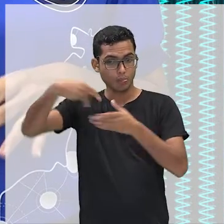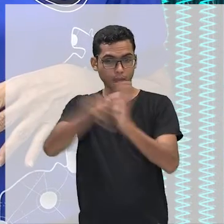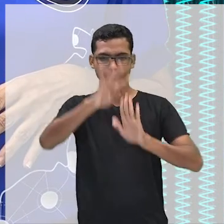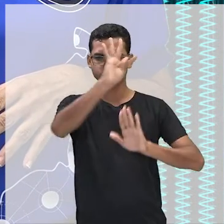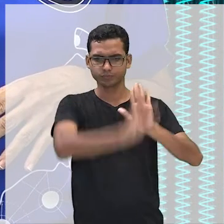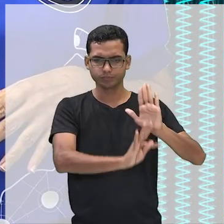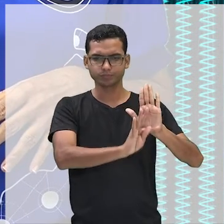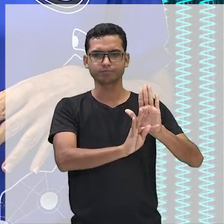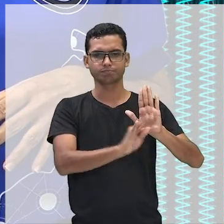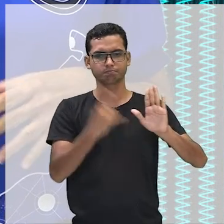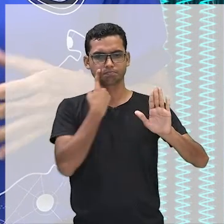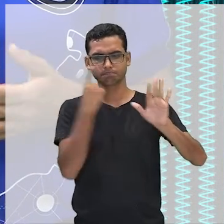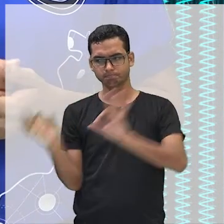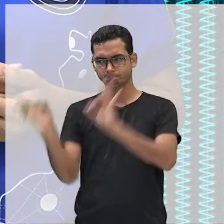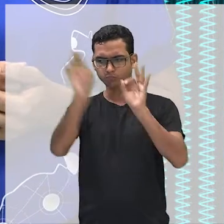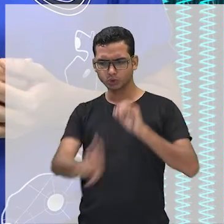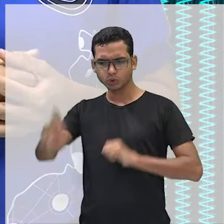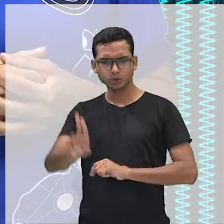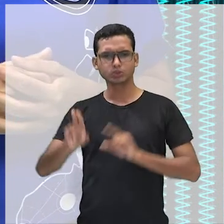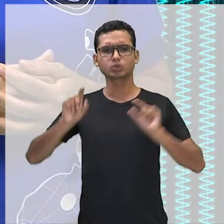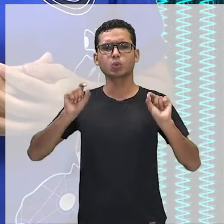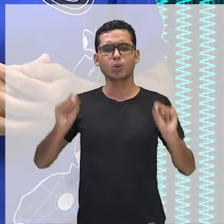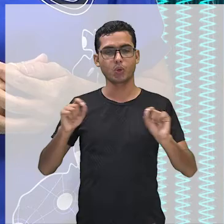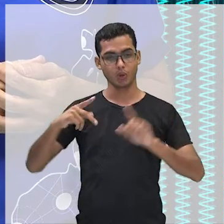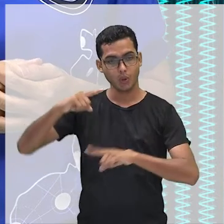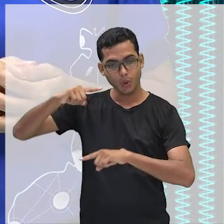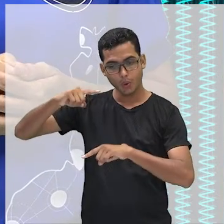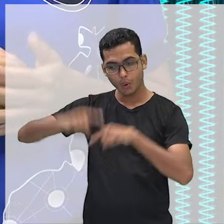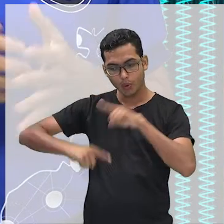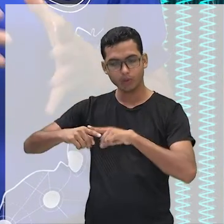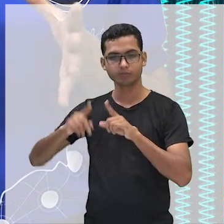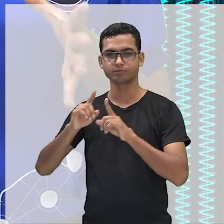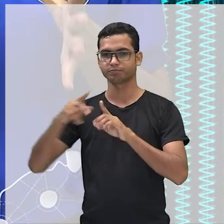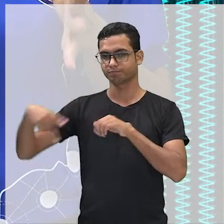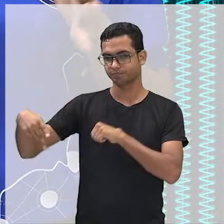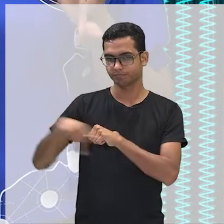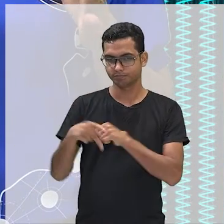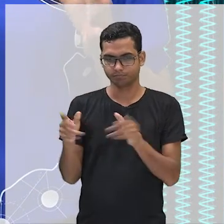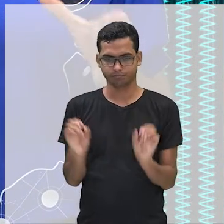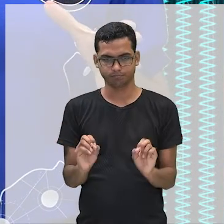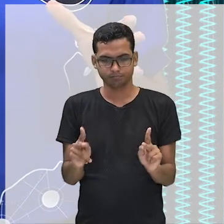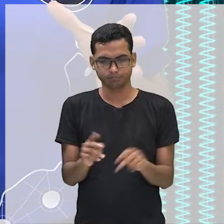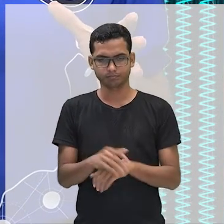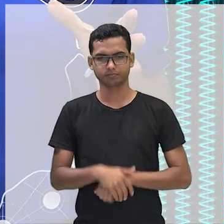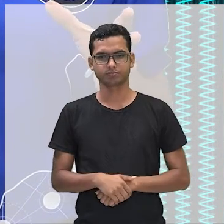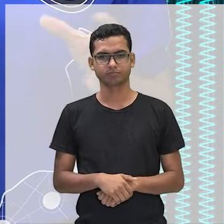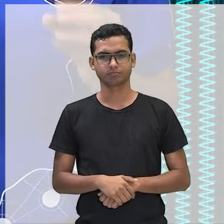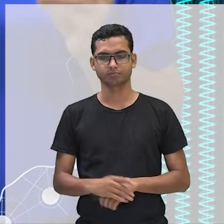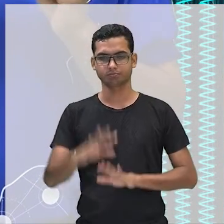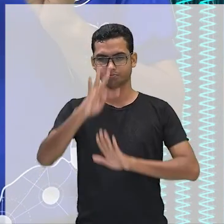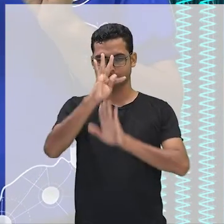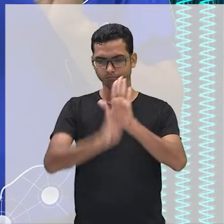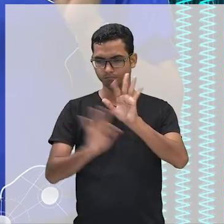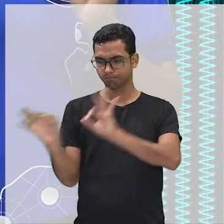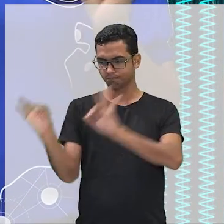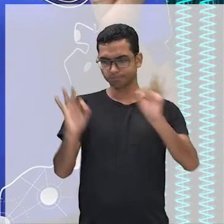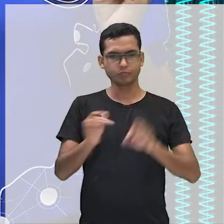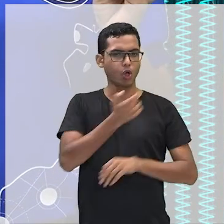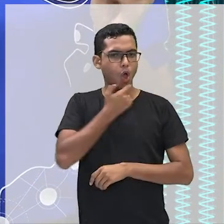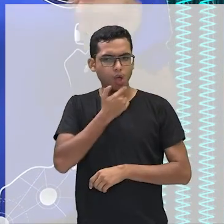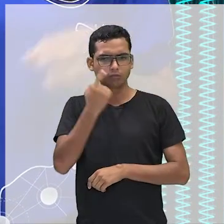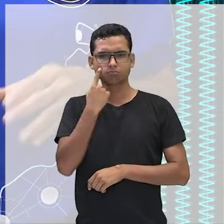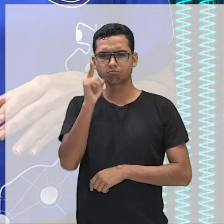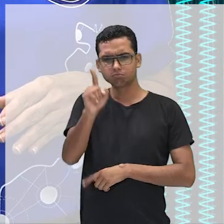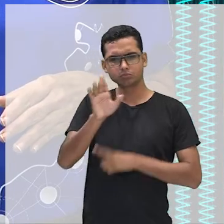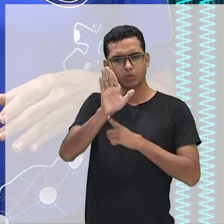texto, utilizando os object pronouns. Então, nós vamos ver agora um texto. Eu vou dar as